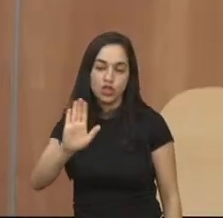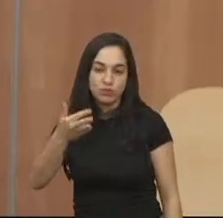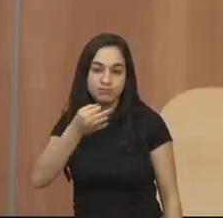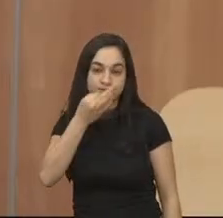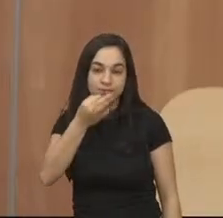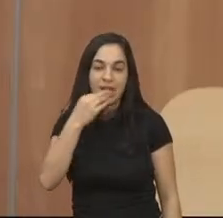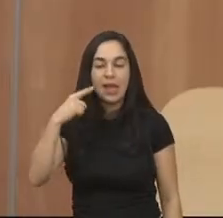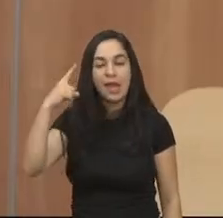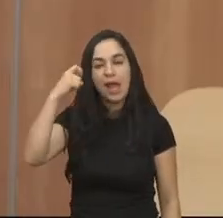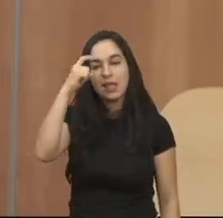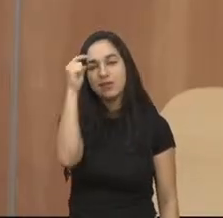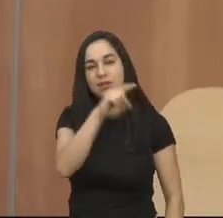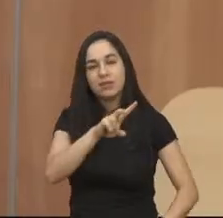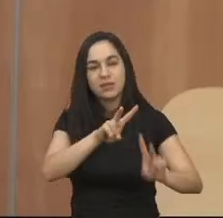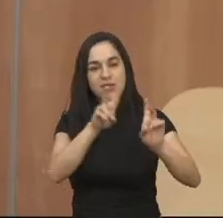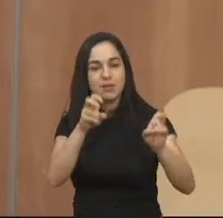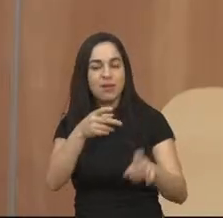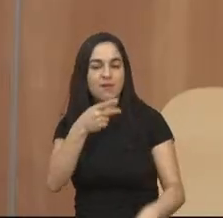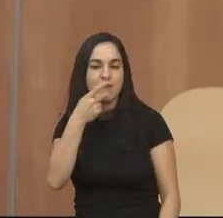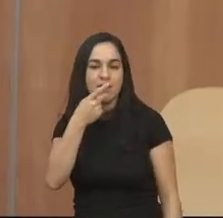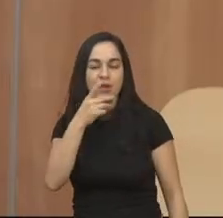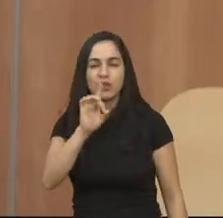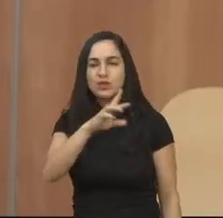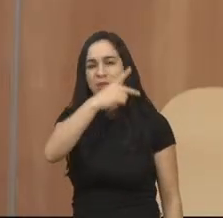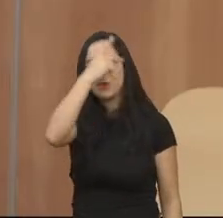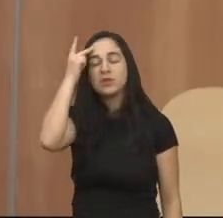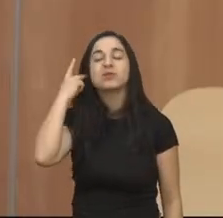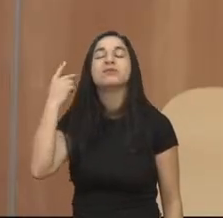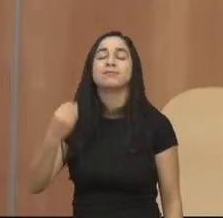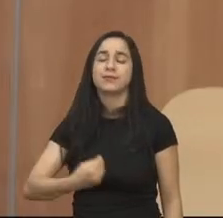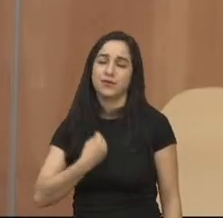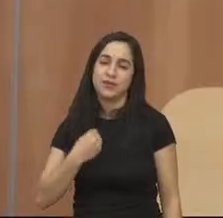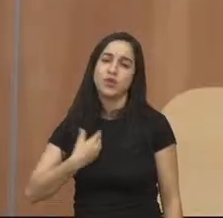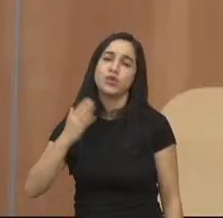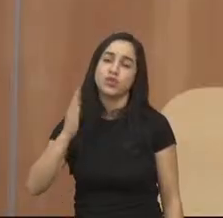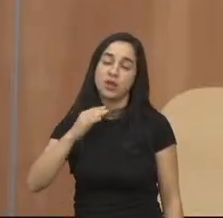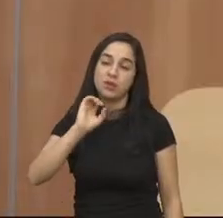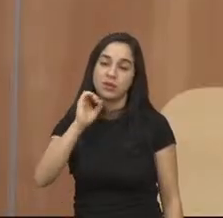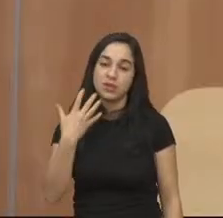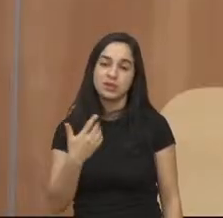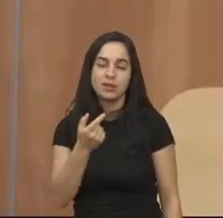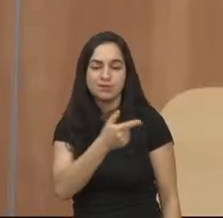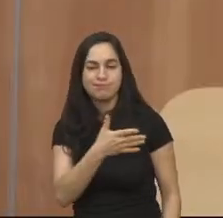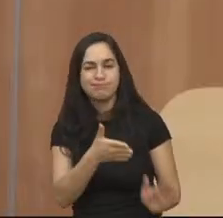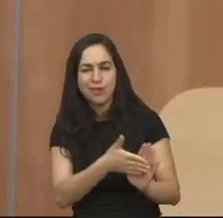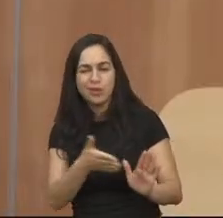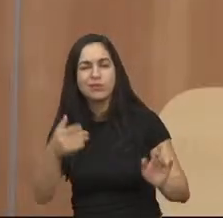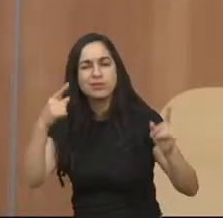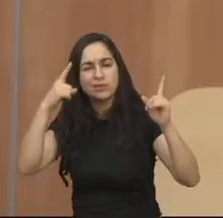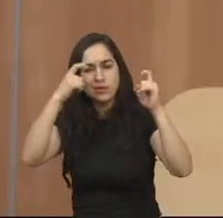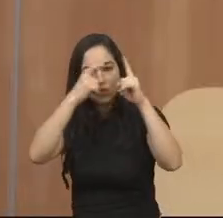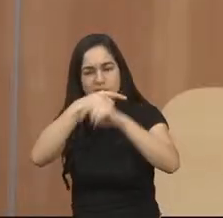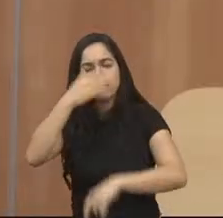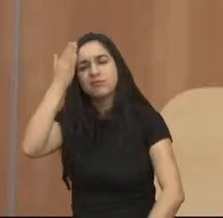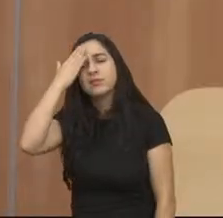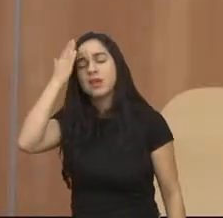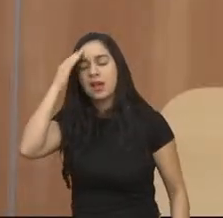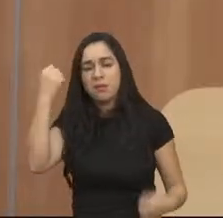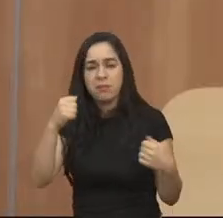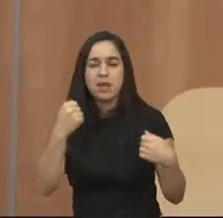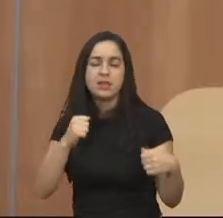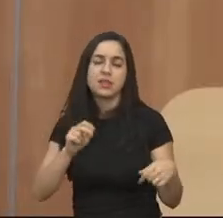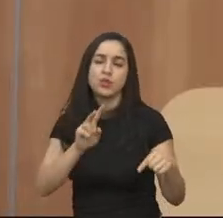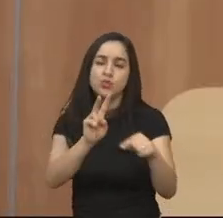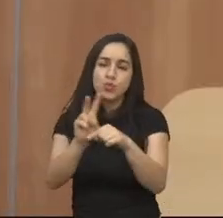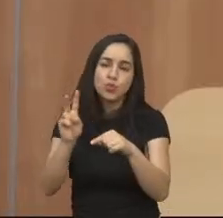difícil falar desse assunto, é somente quem conviveu, quem passa por esse momento difícil, que tem entendimento, que precisa de um tratamento